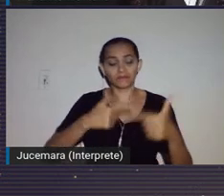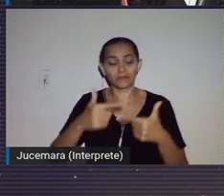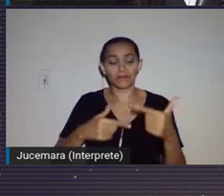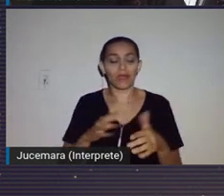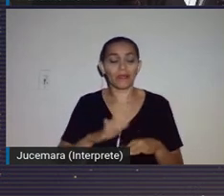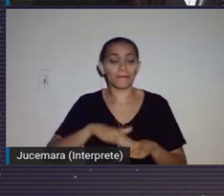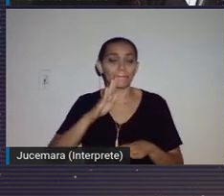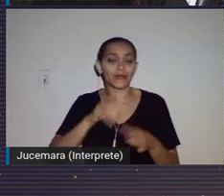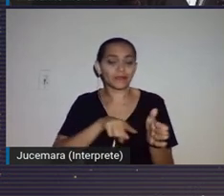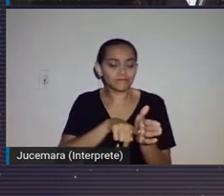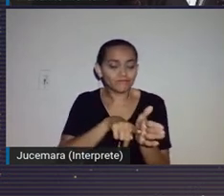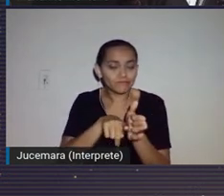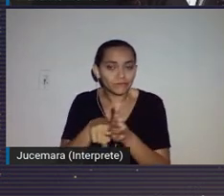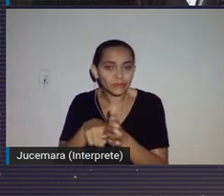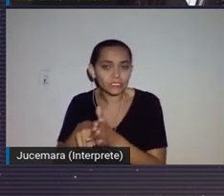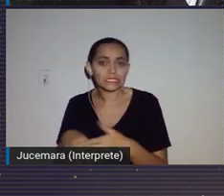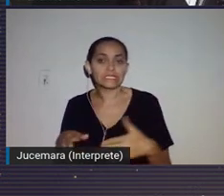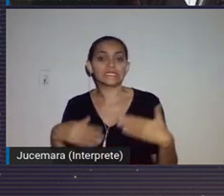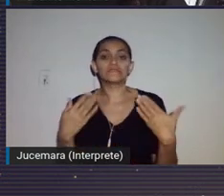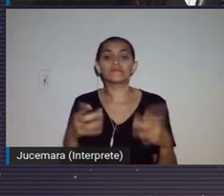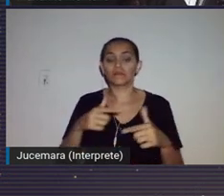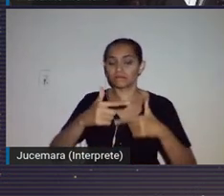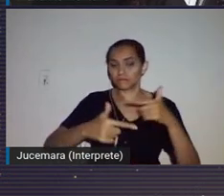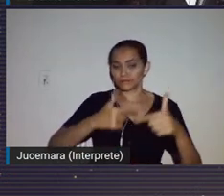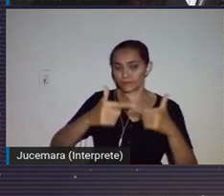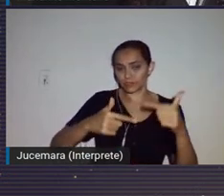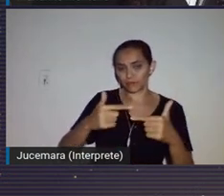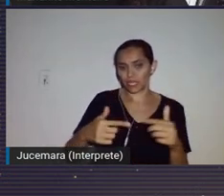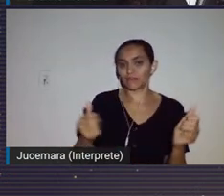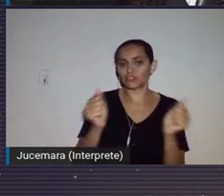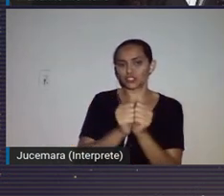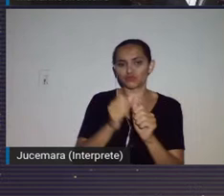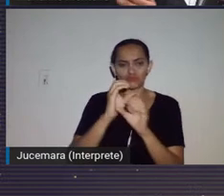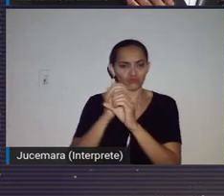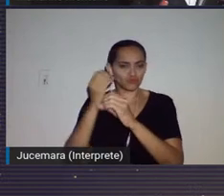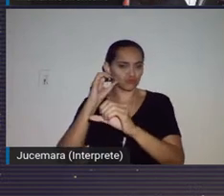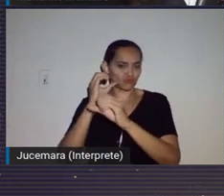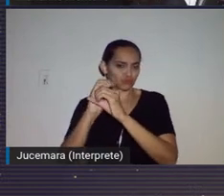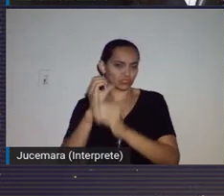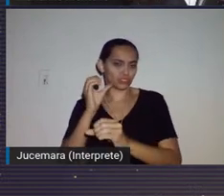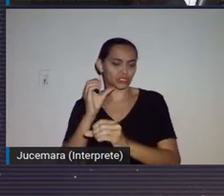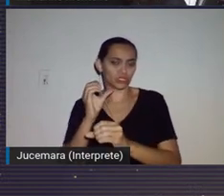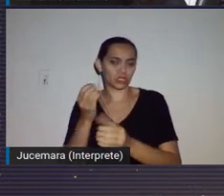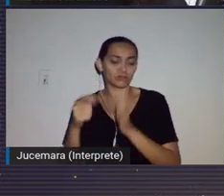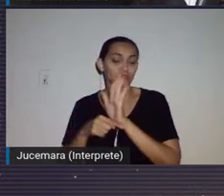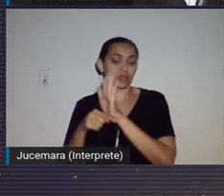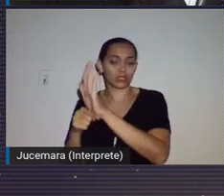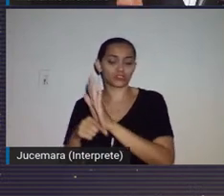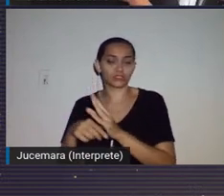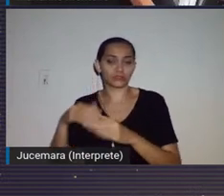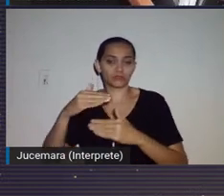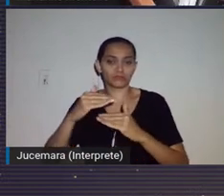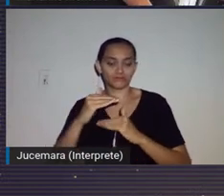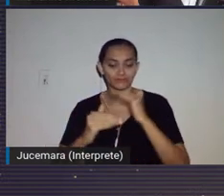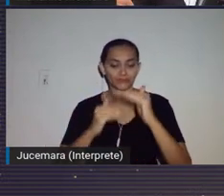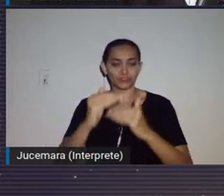eu trabalhava lá com um dos engenheiros da Conome, auxiliando no desenvolvimento de uma